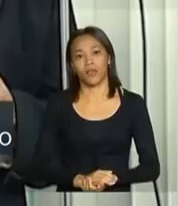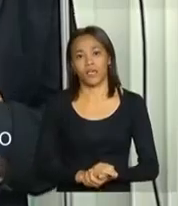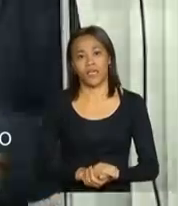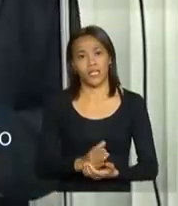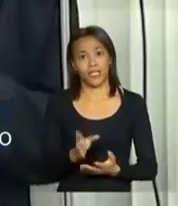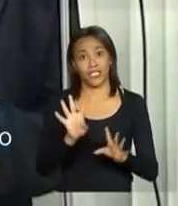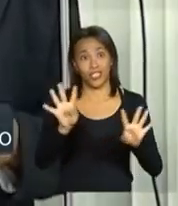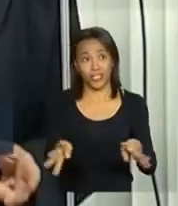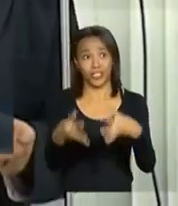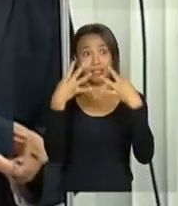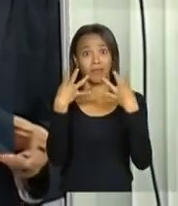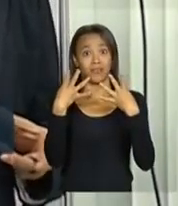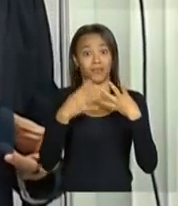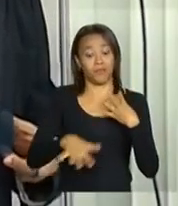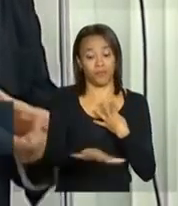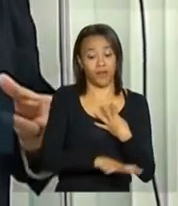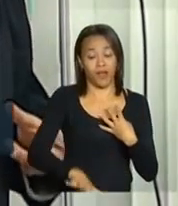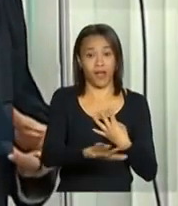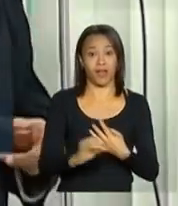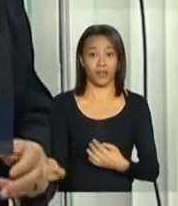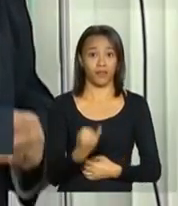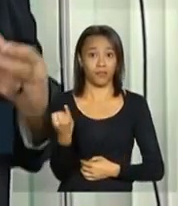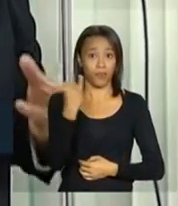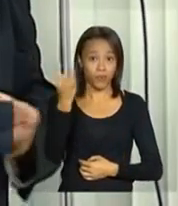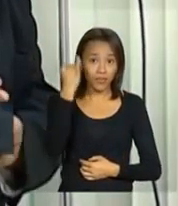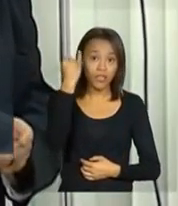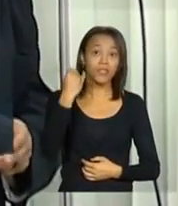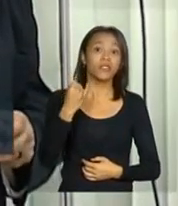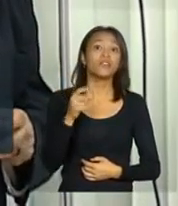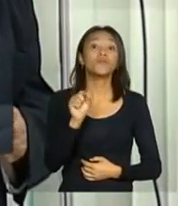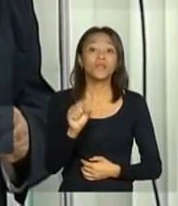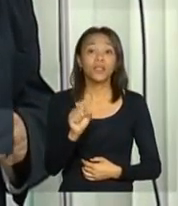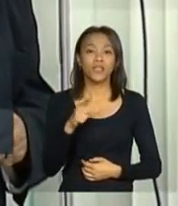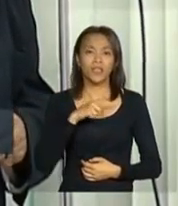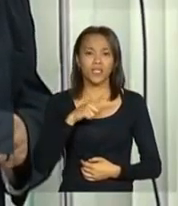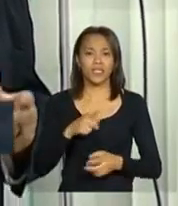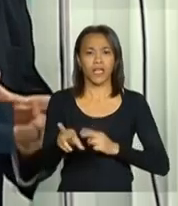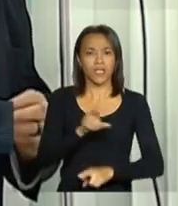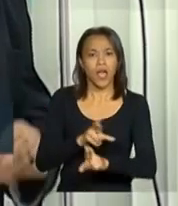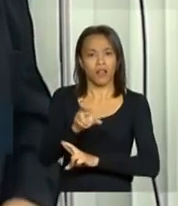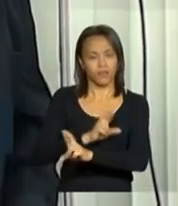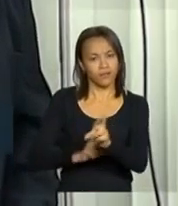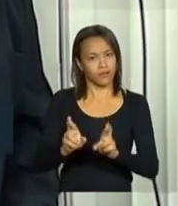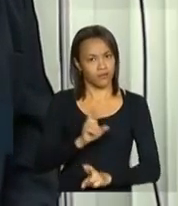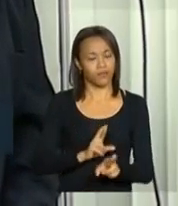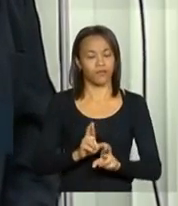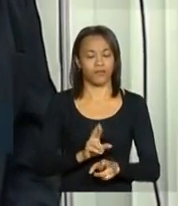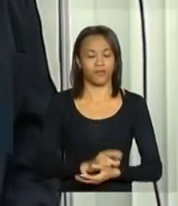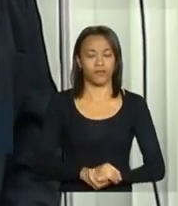a atenção para uma área importante da atuação onde se manifestam essas relações,